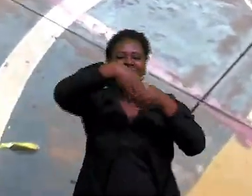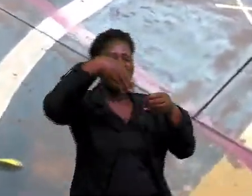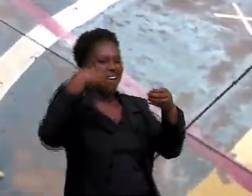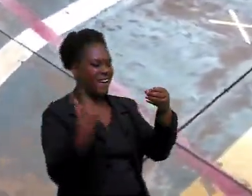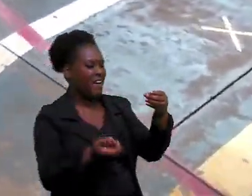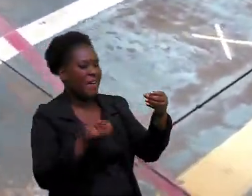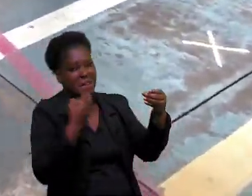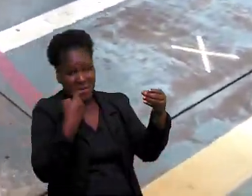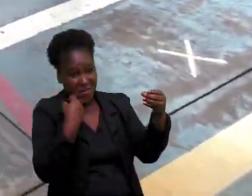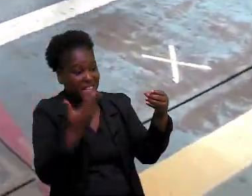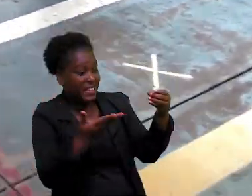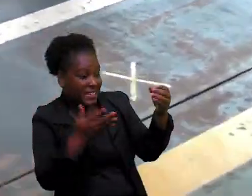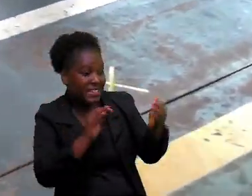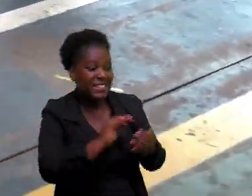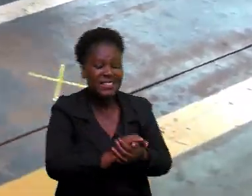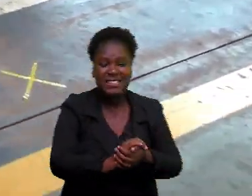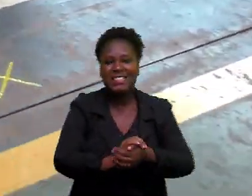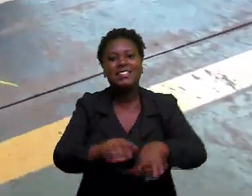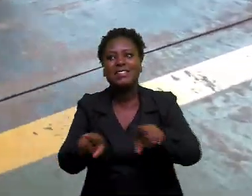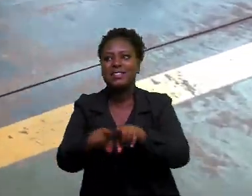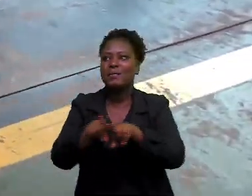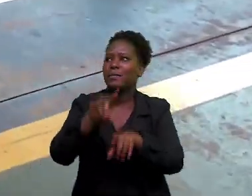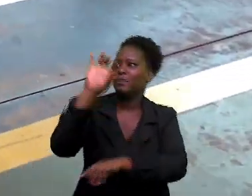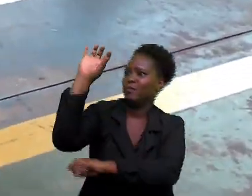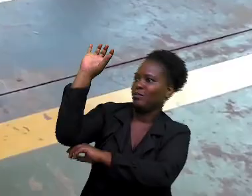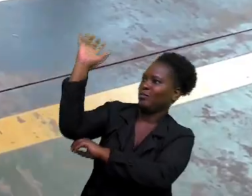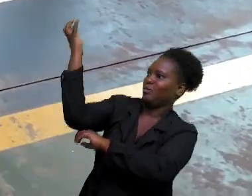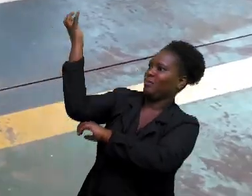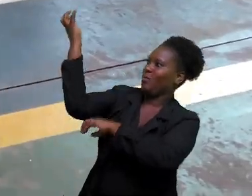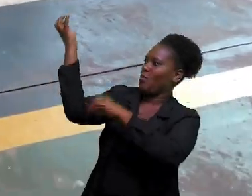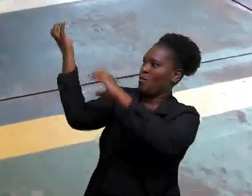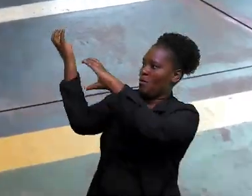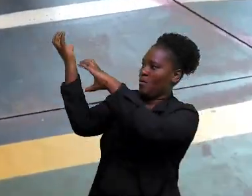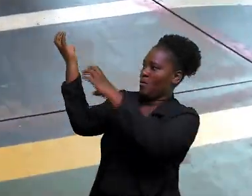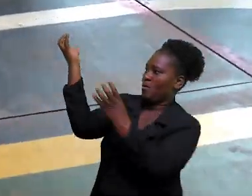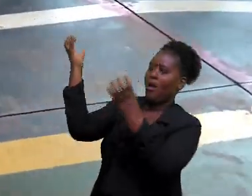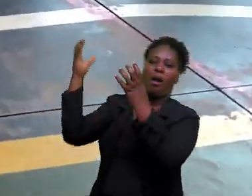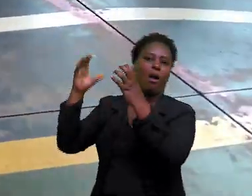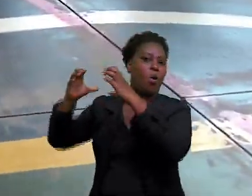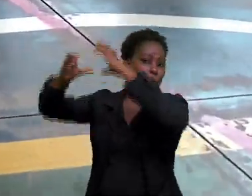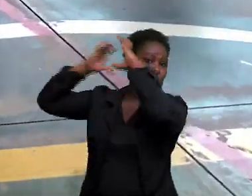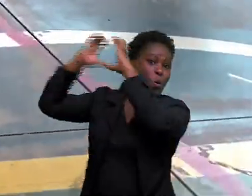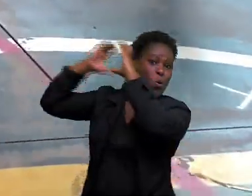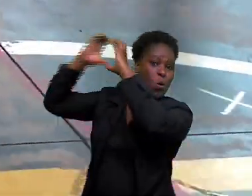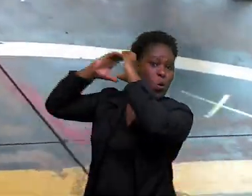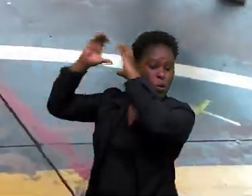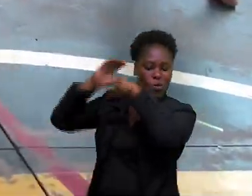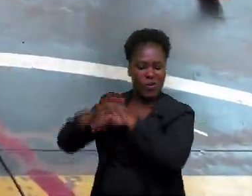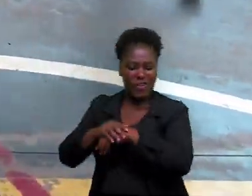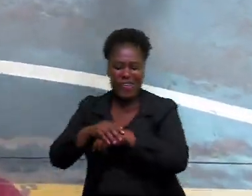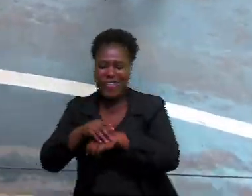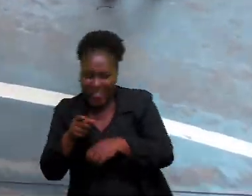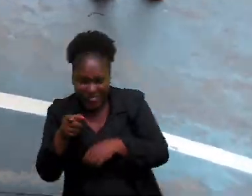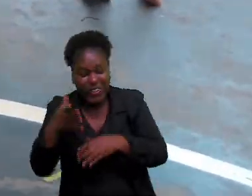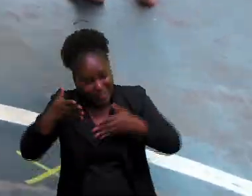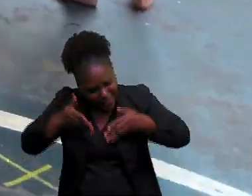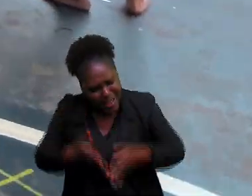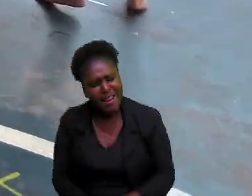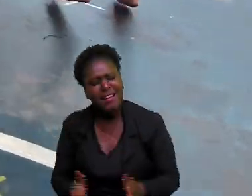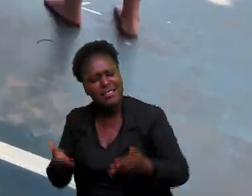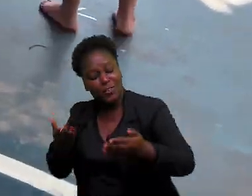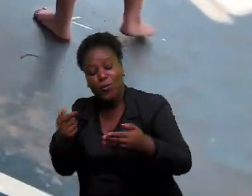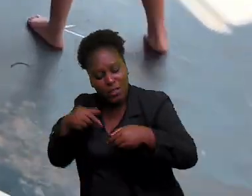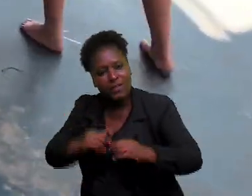Moana tudo tem seu valor. Você vai criar raiz, crescer aqui. O lema é